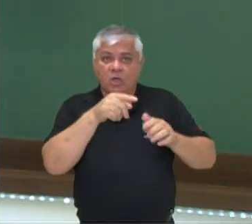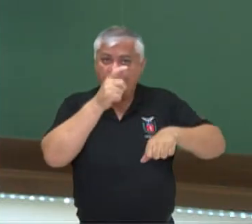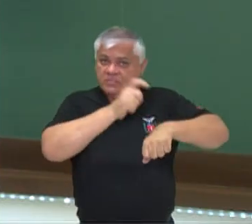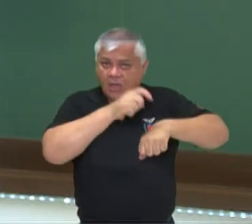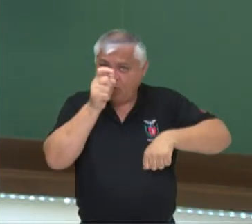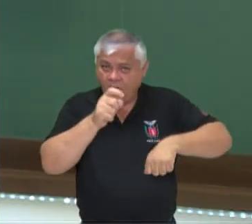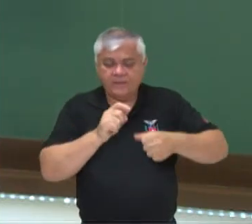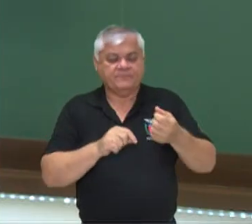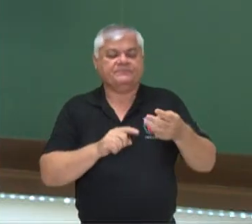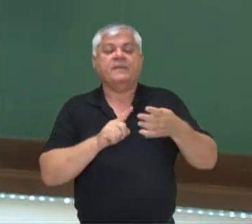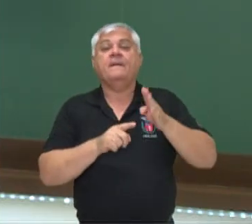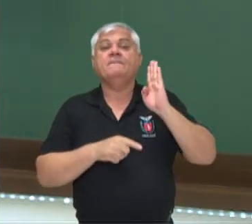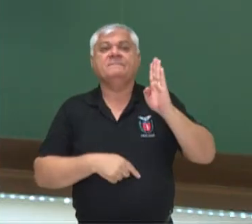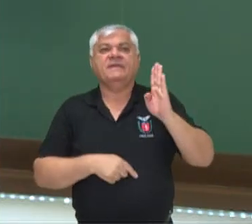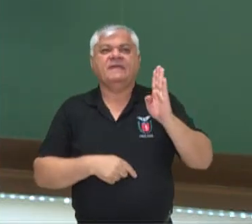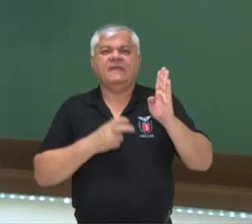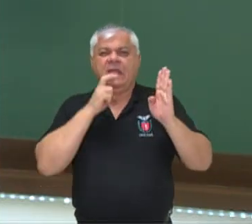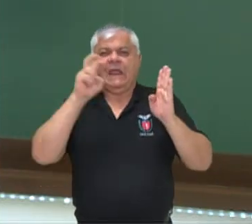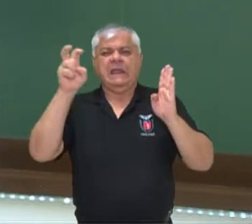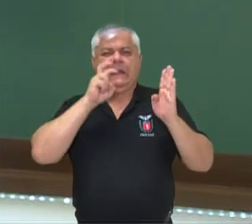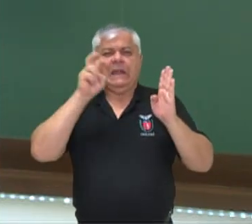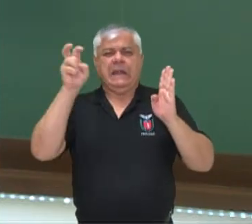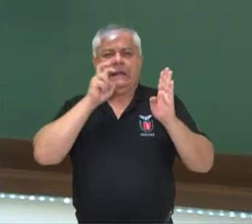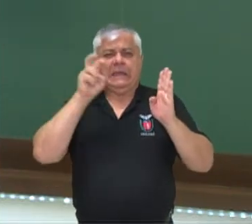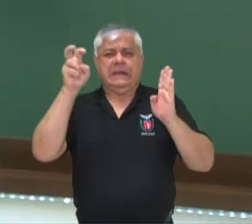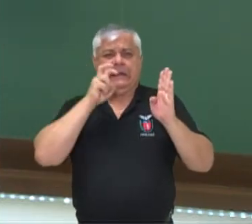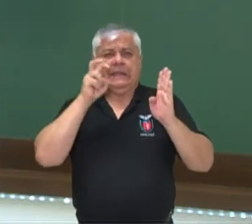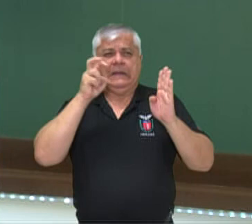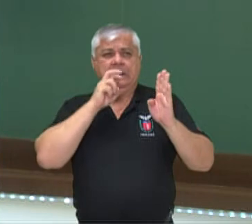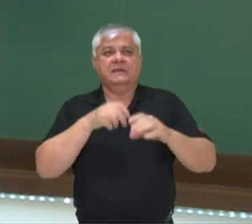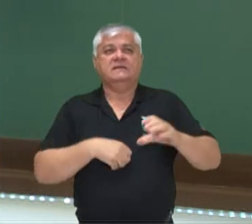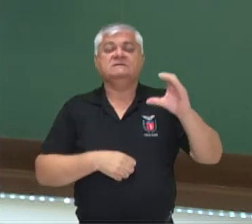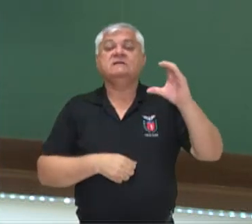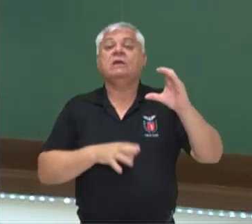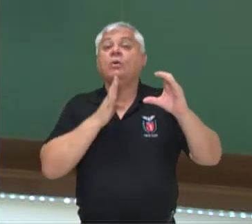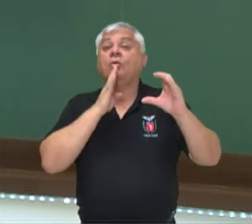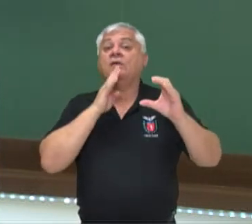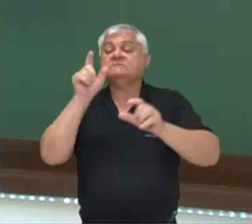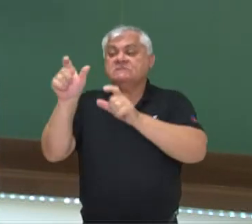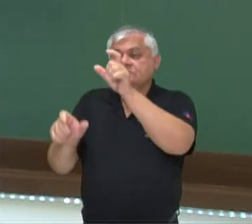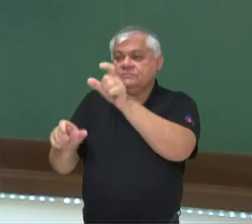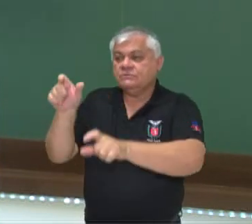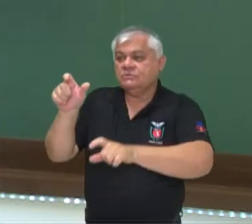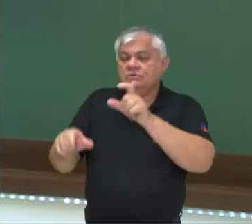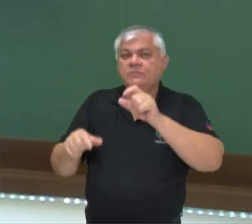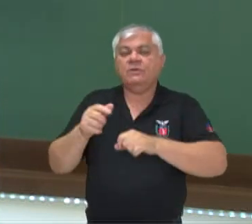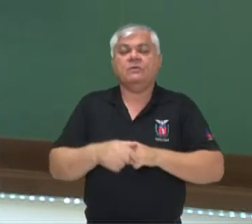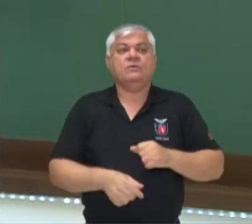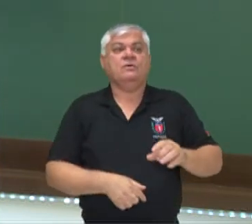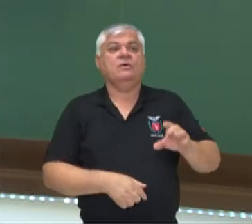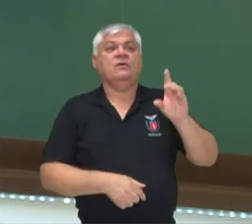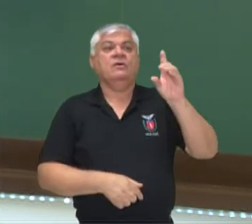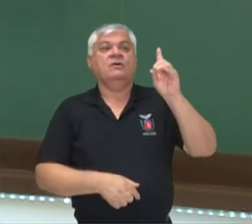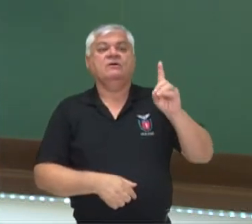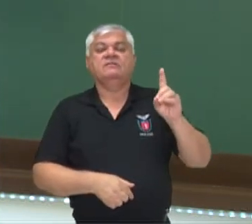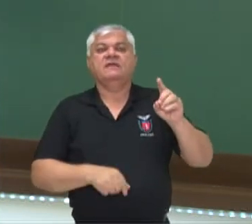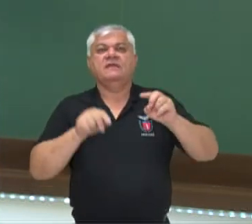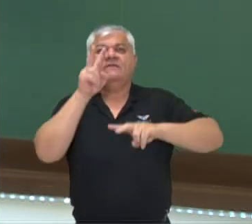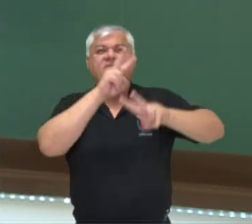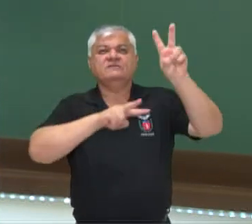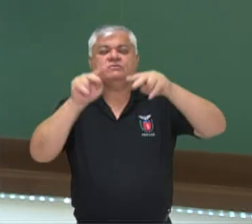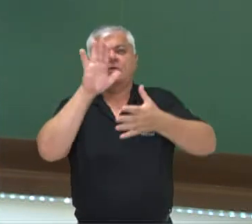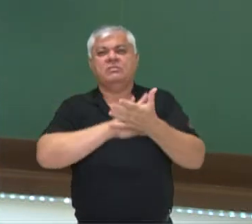hora, falar alto o tempo todo, conhecer o seu público ou não usar recursos